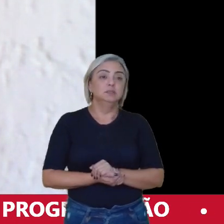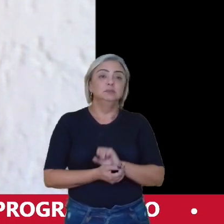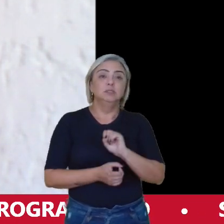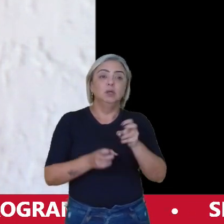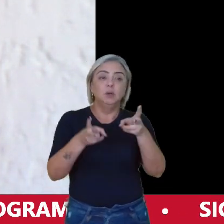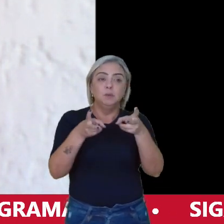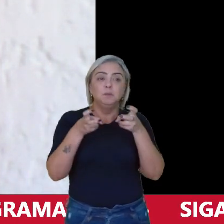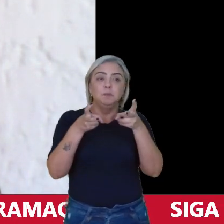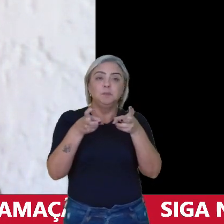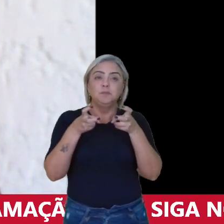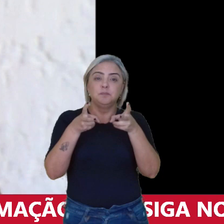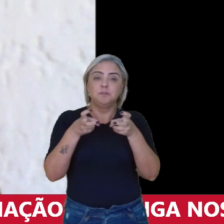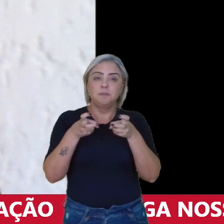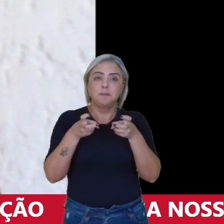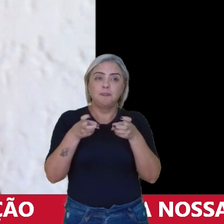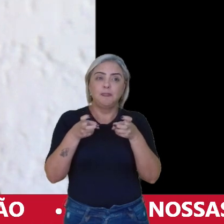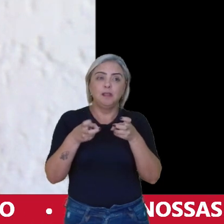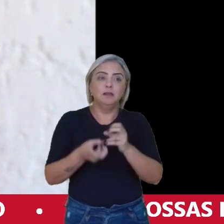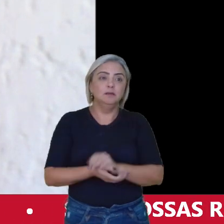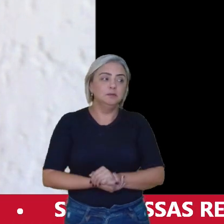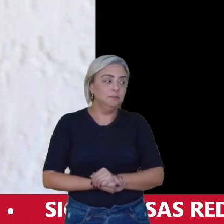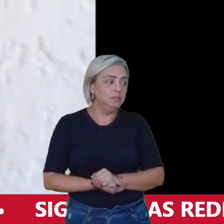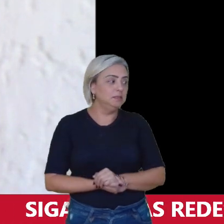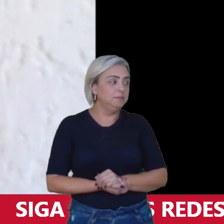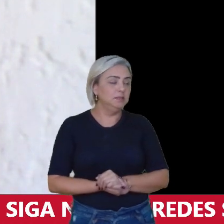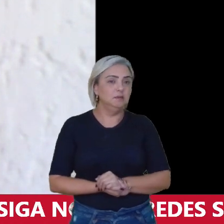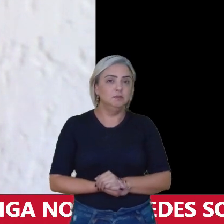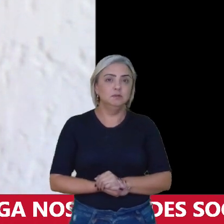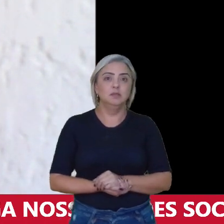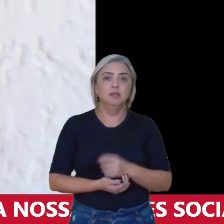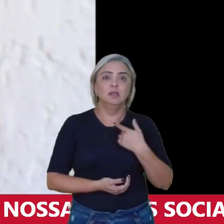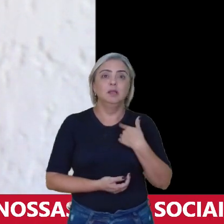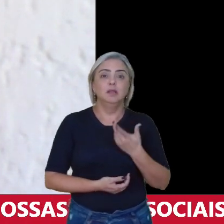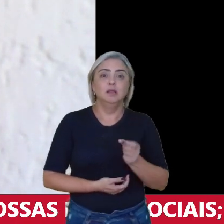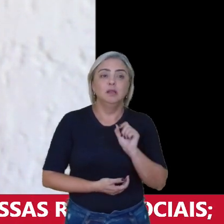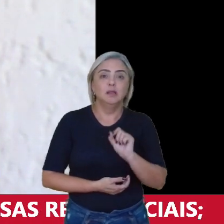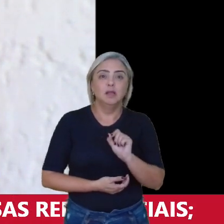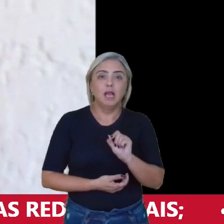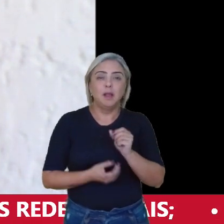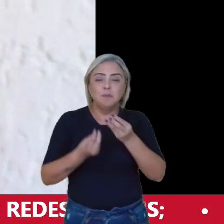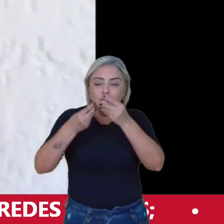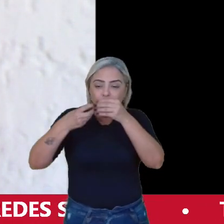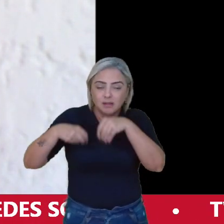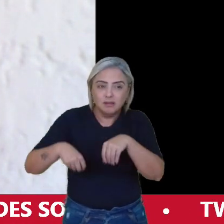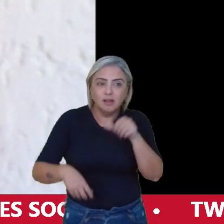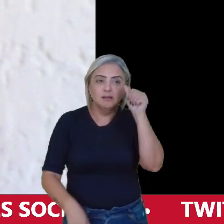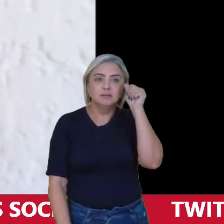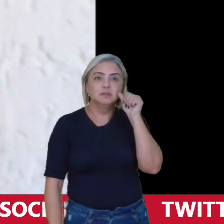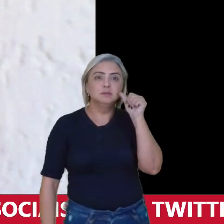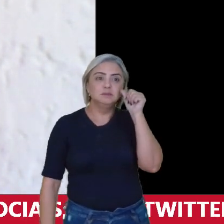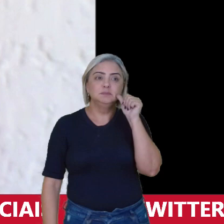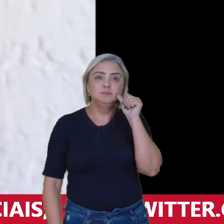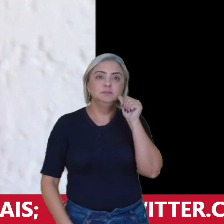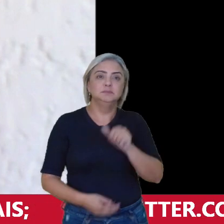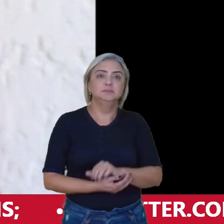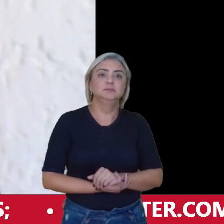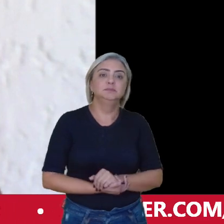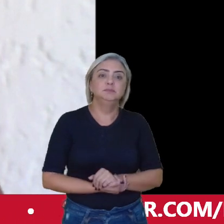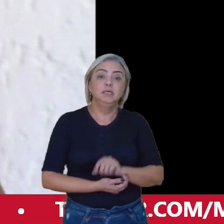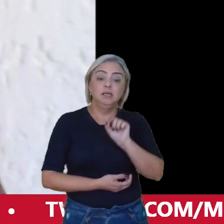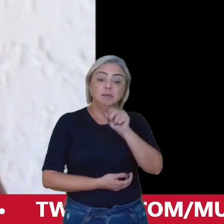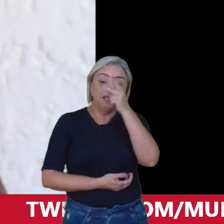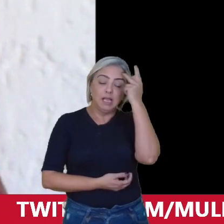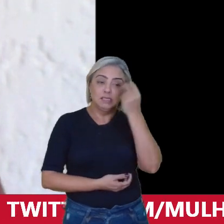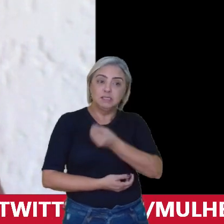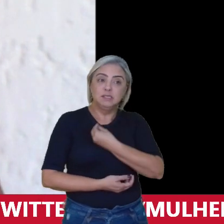de emprego, os trabalhos estão muito mais precarizados para aquelas que têm trabalho, para aquelas